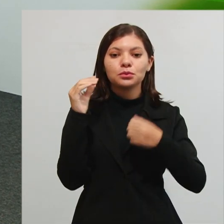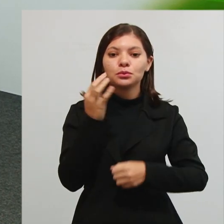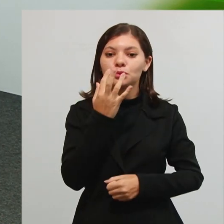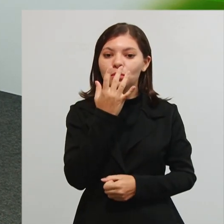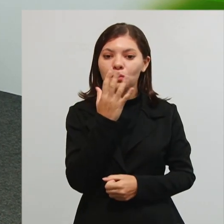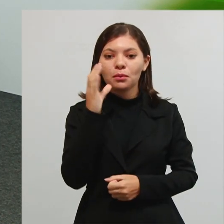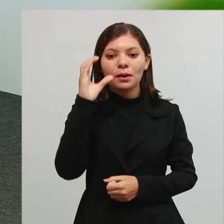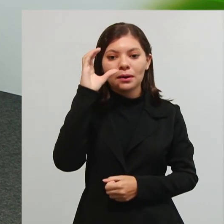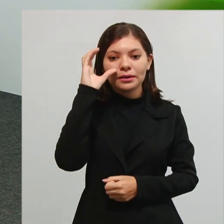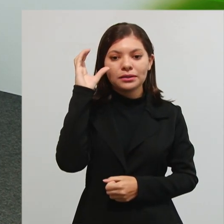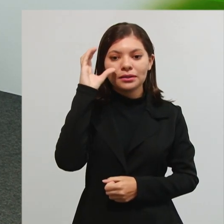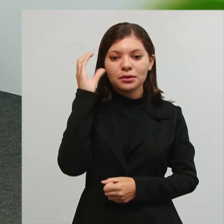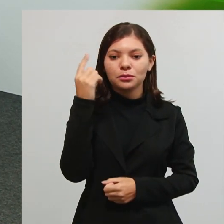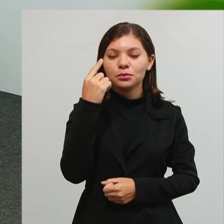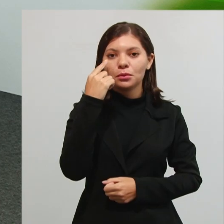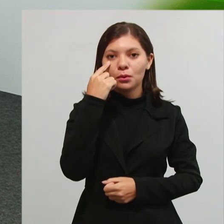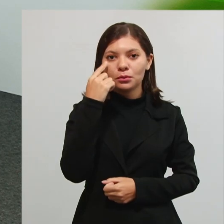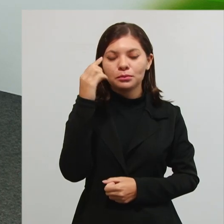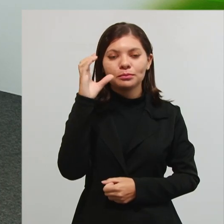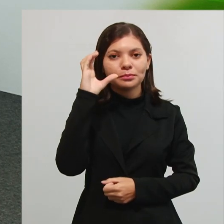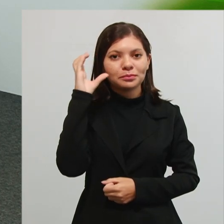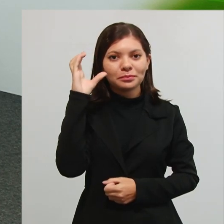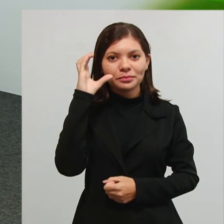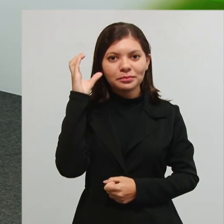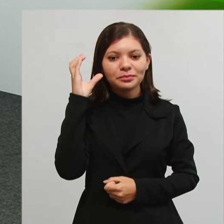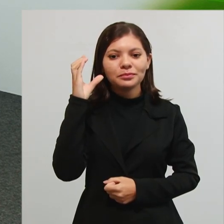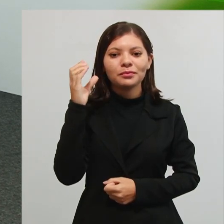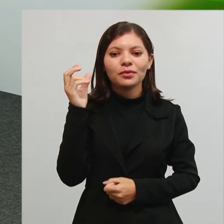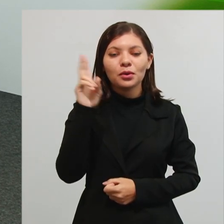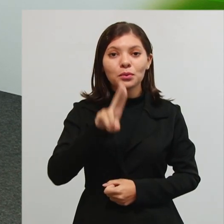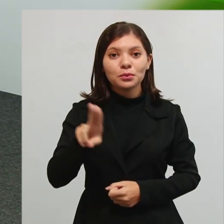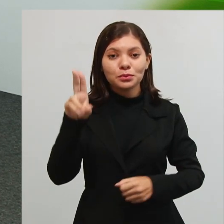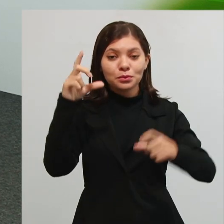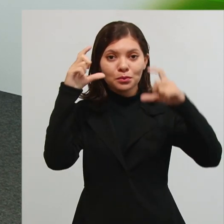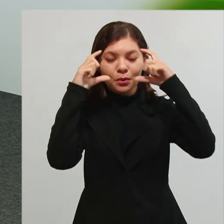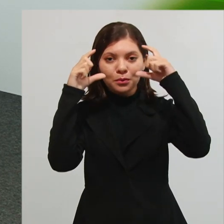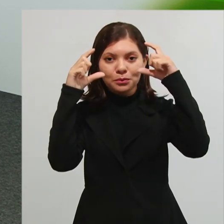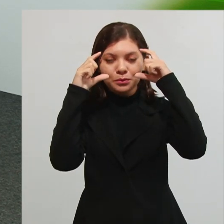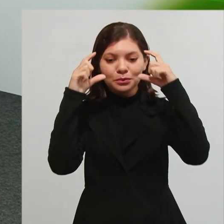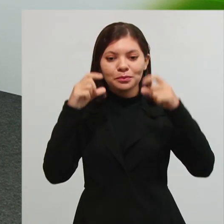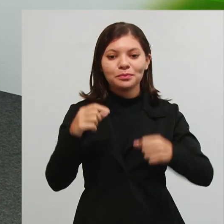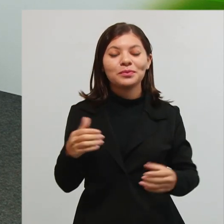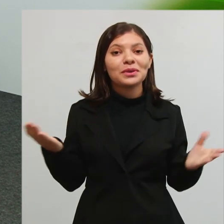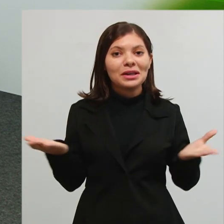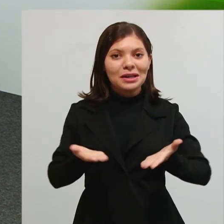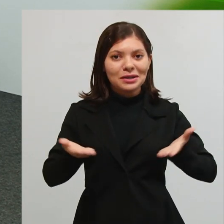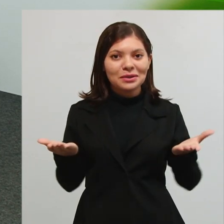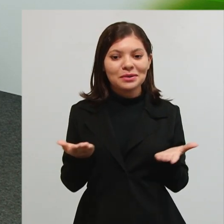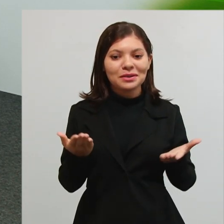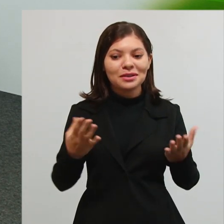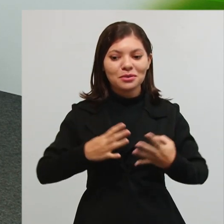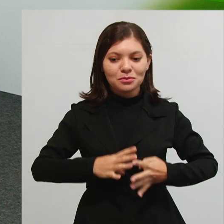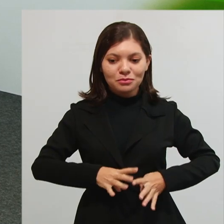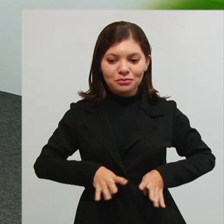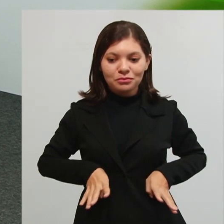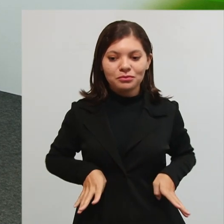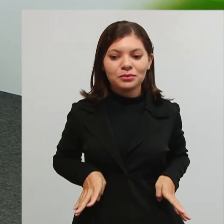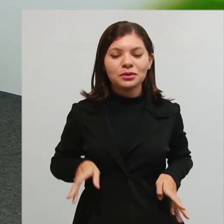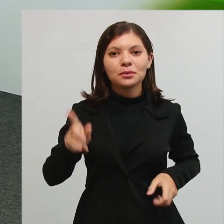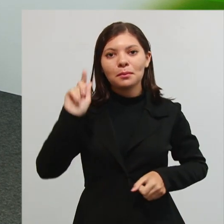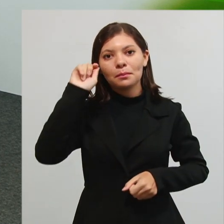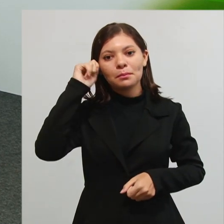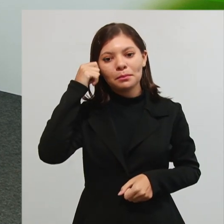escuro olhos castanhos escuros uso óculos de grau e neste momento eu estou trajando o vestido preto